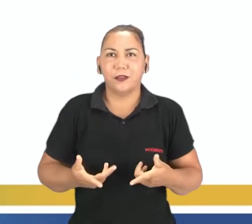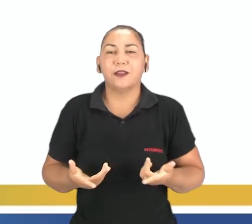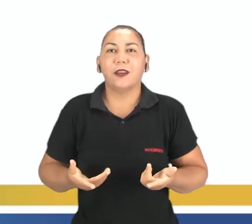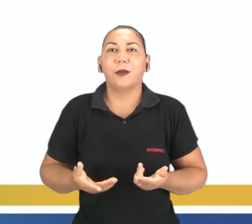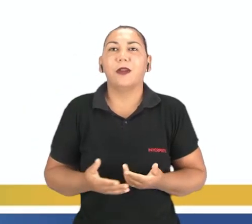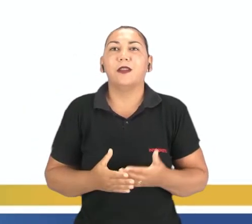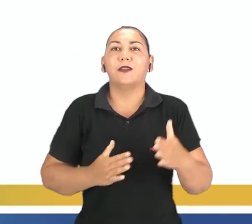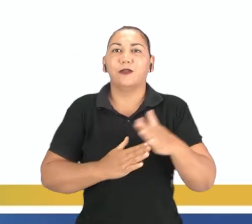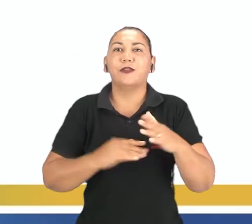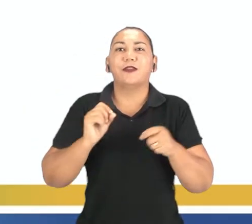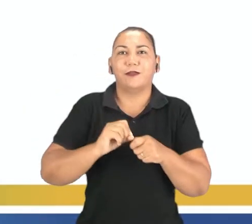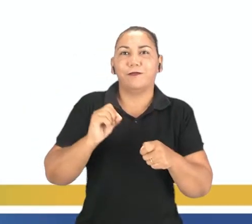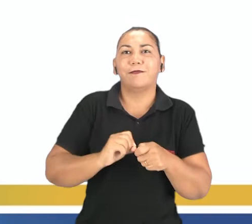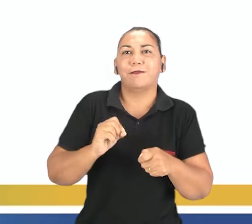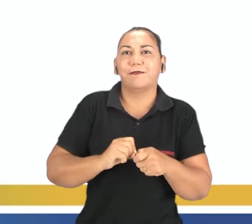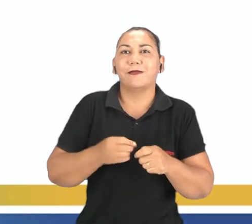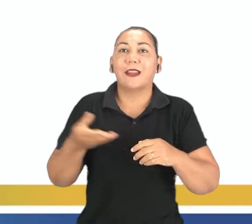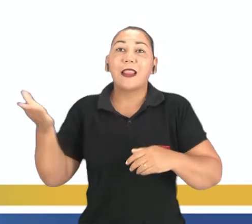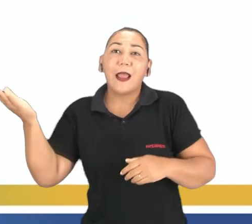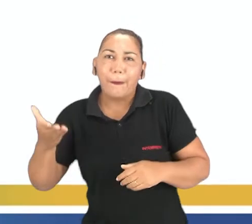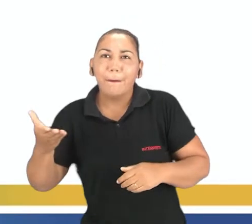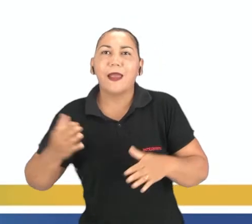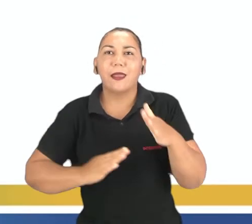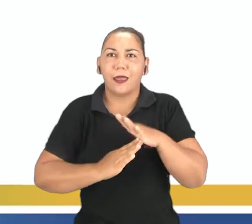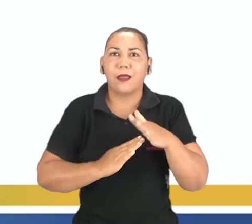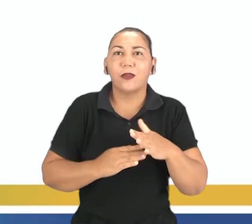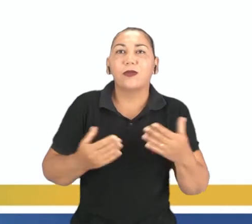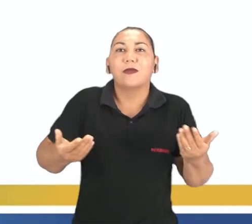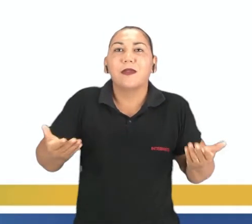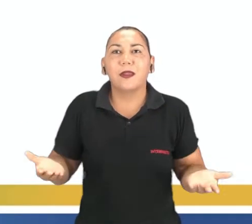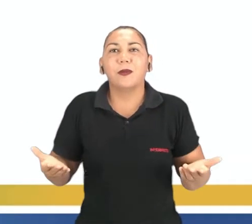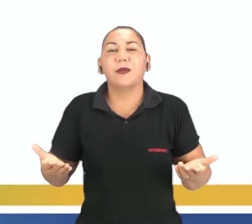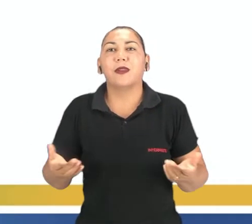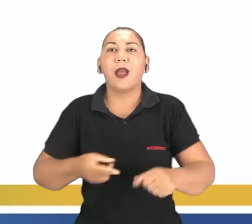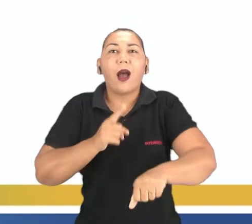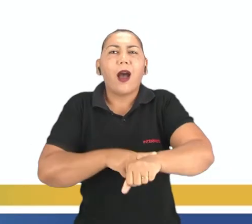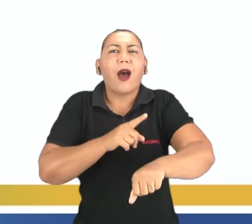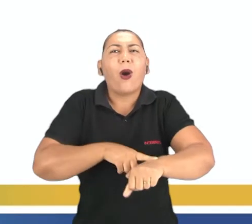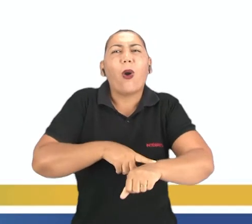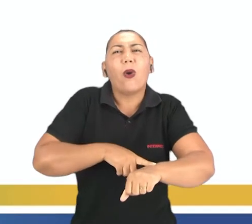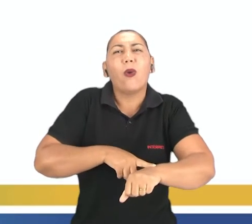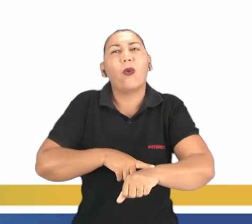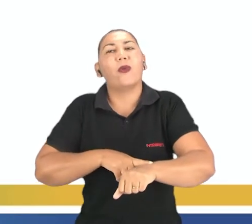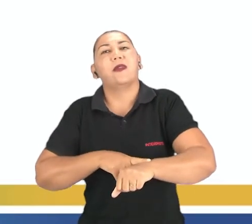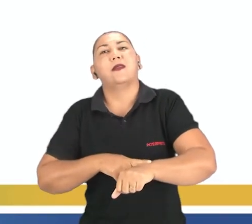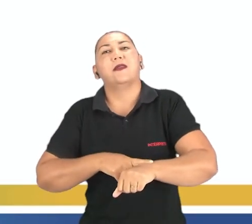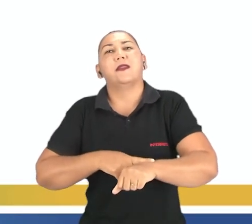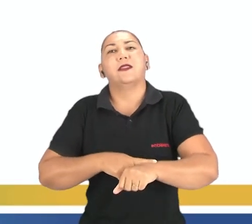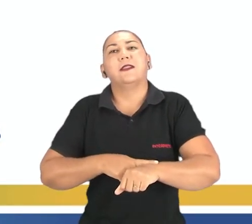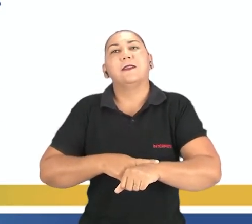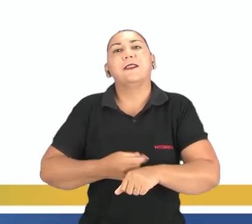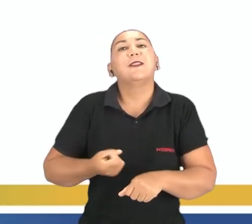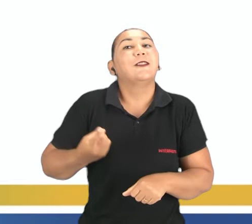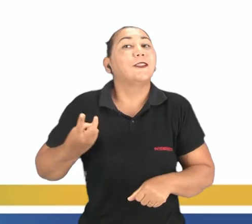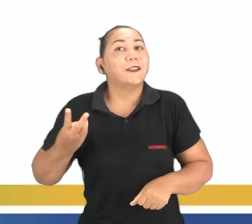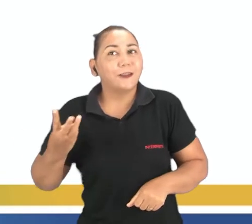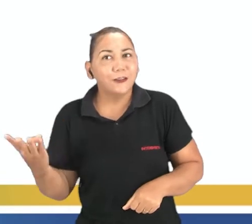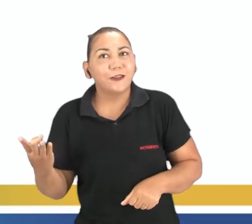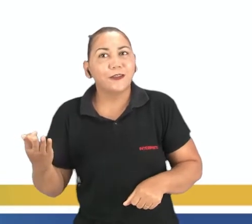Isso acontece porque as grandezas horas trabalhadas, né, e quantidade de funcionários são inversamente